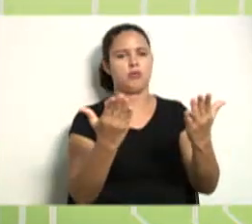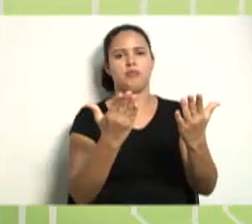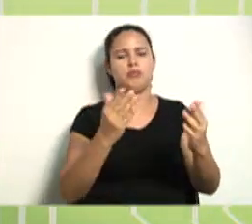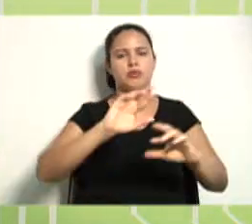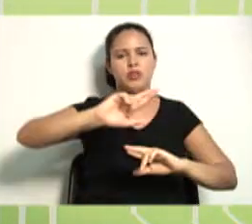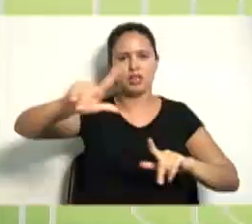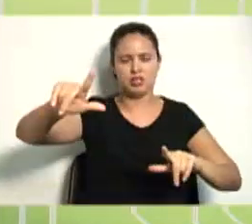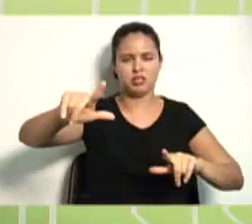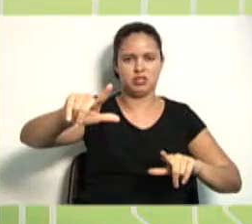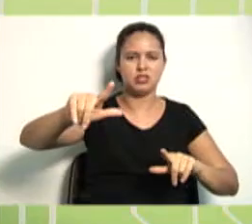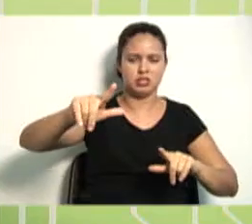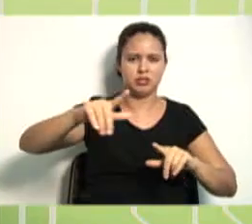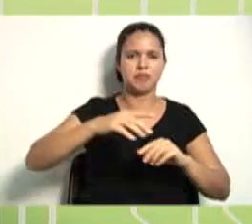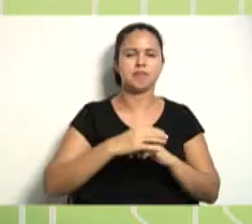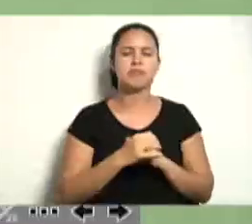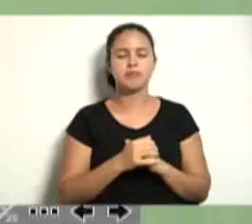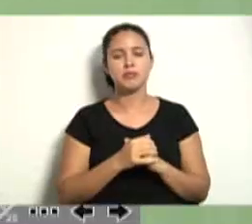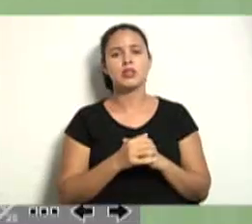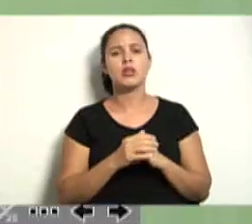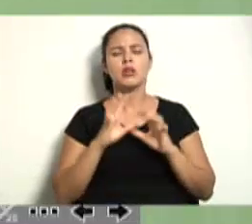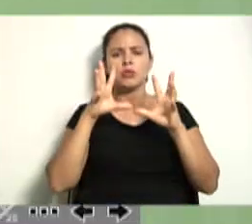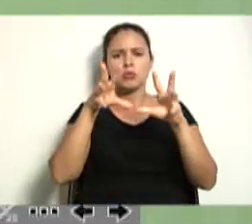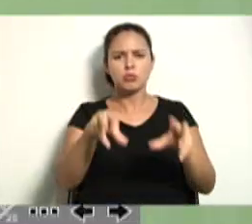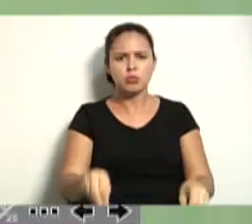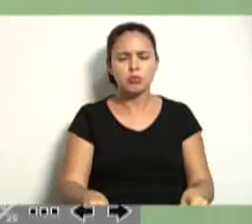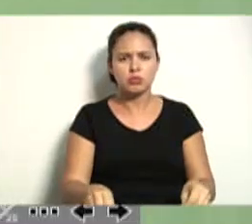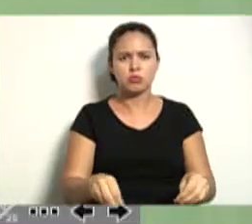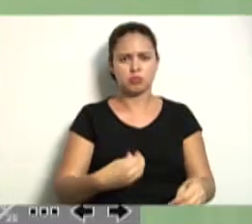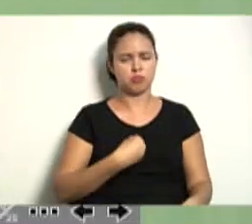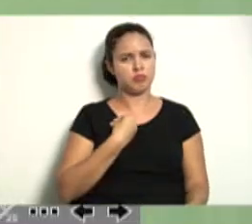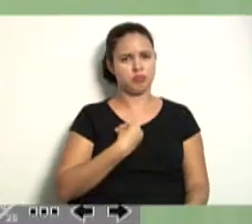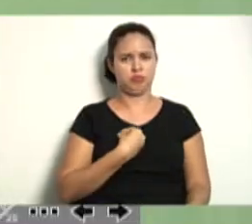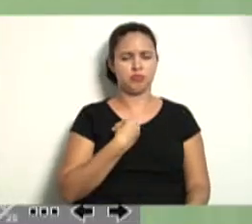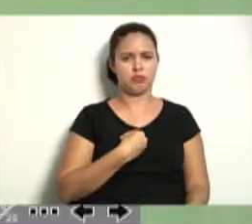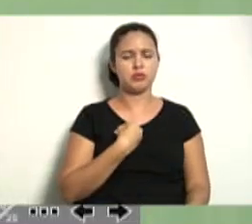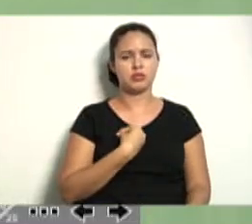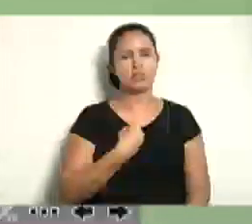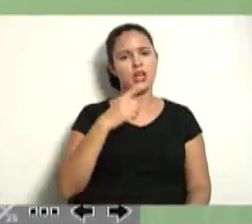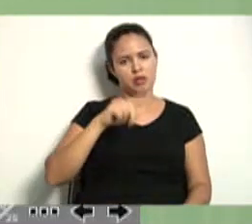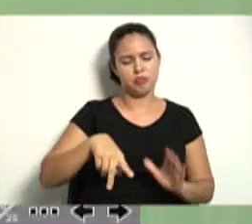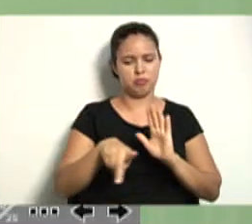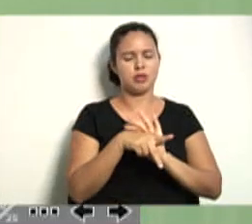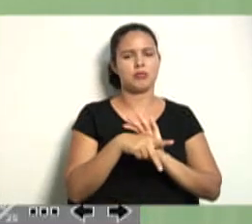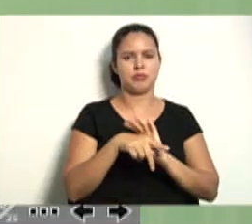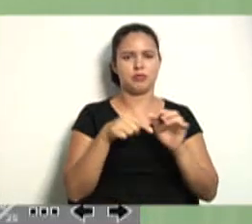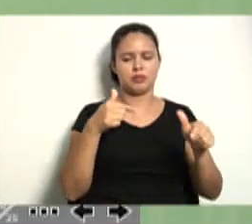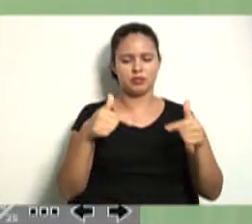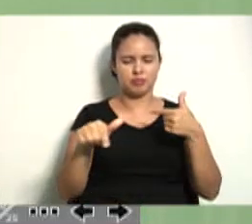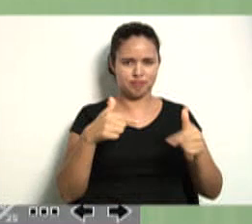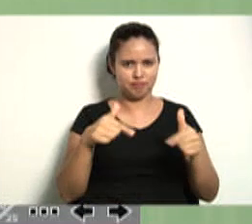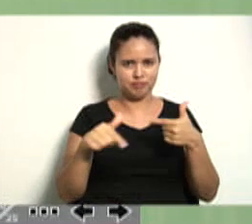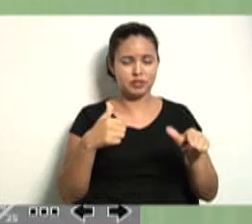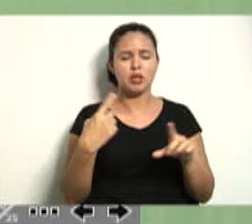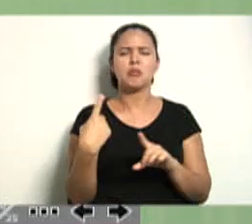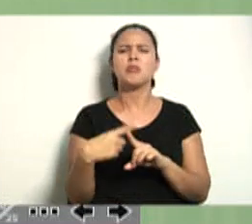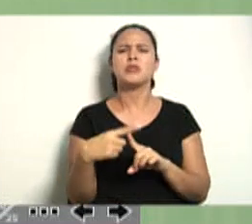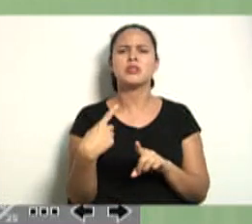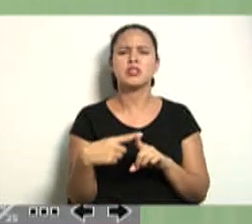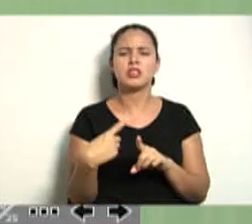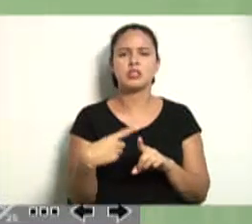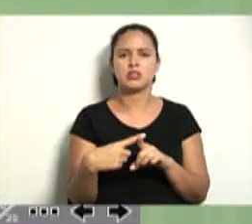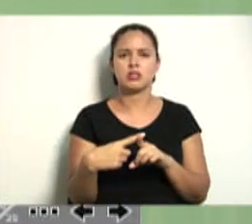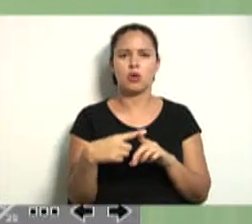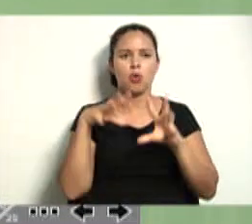acontece. E todas as coisas que existem, elas são fruto do trabalho. Por quê? Porque não está